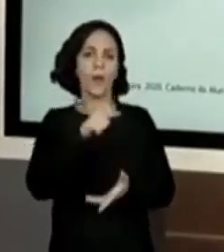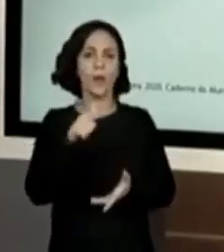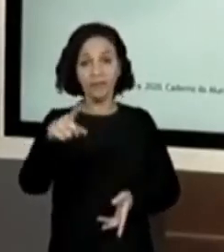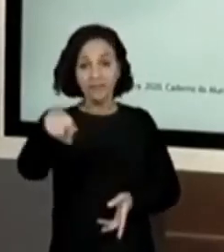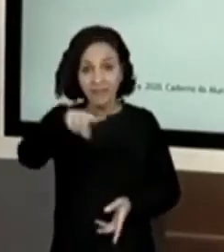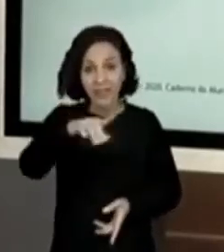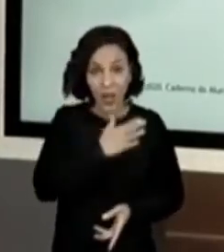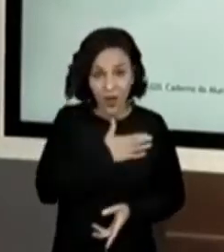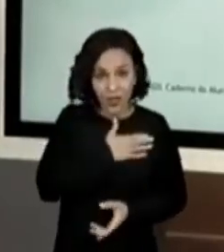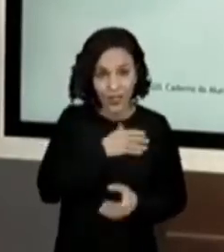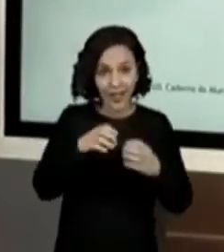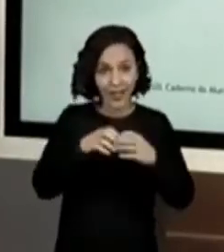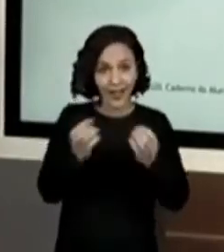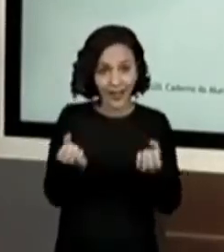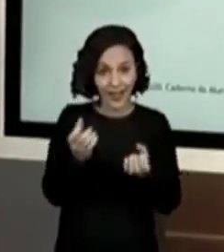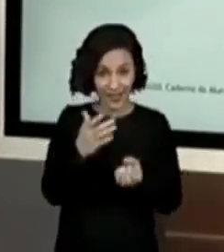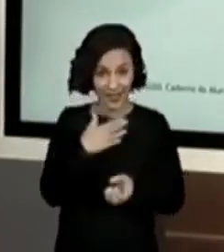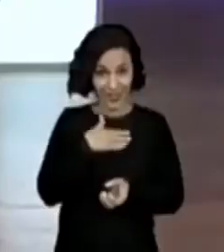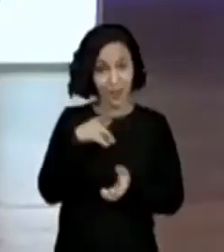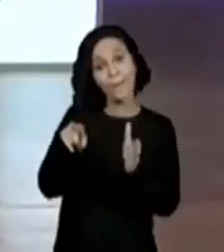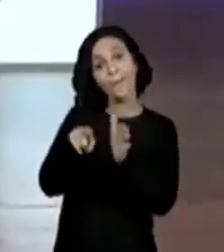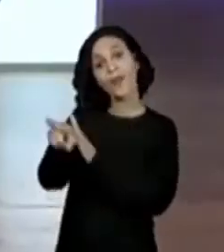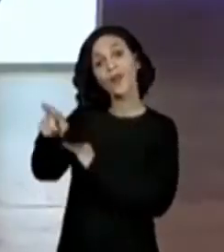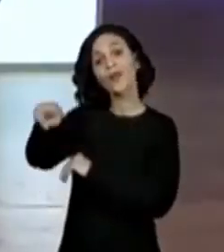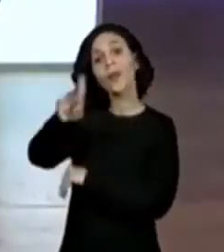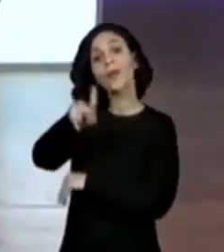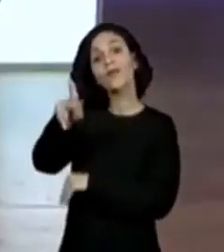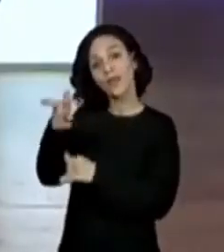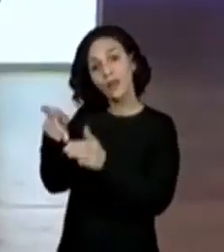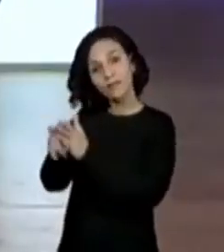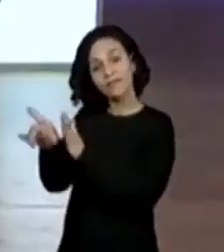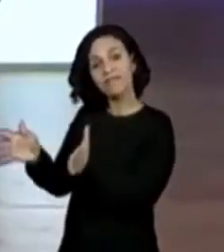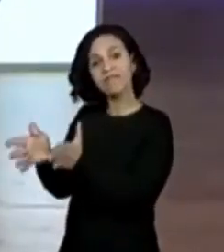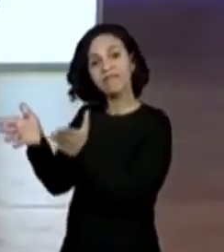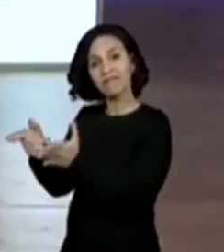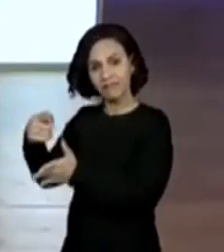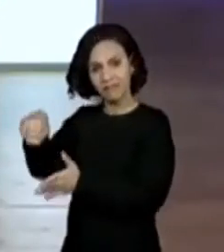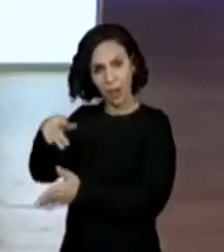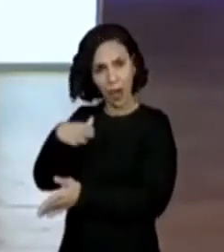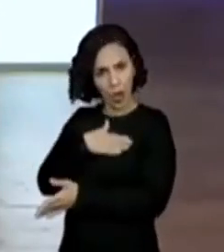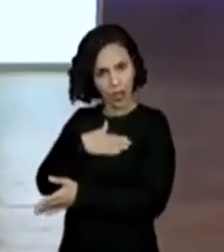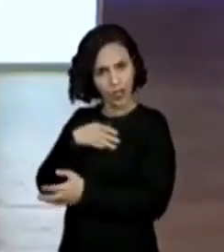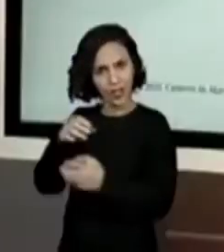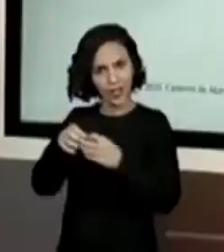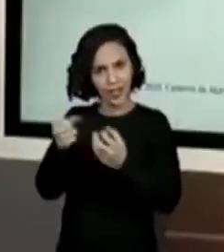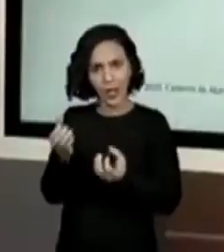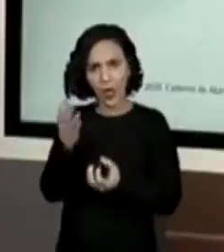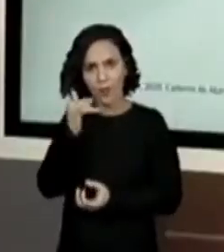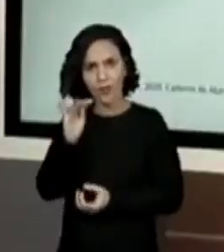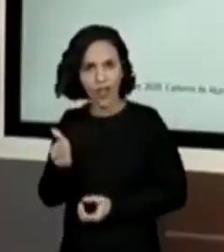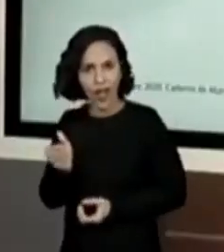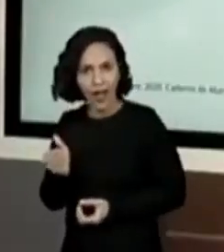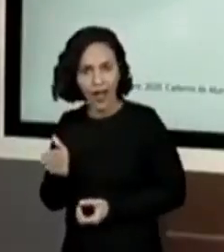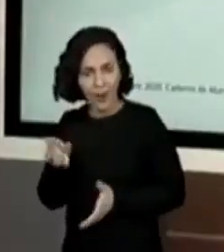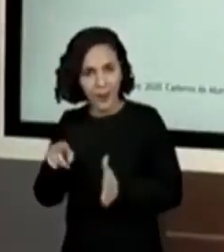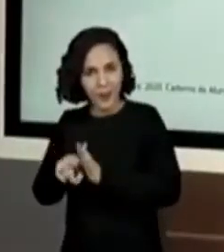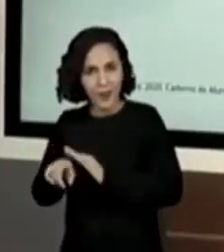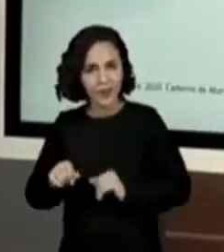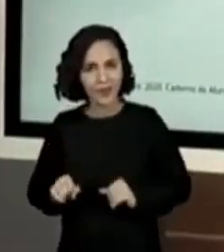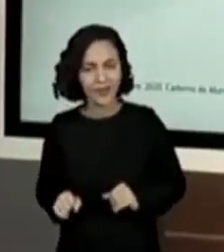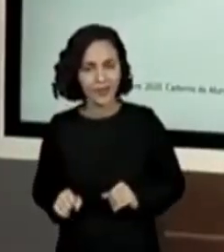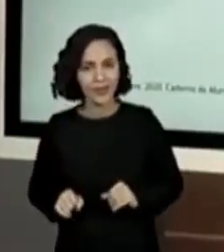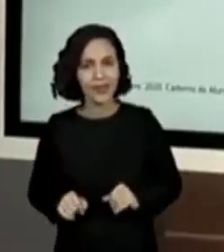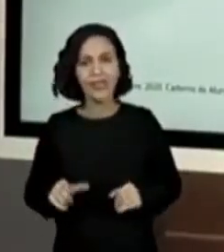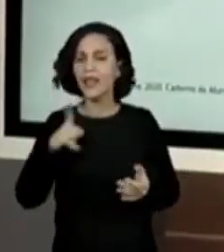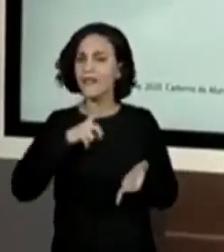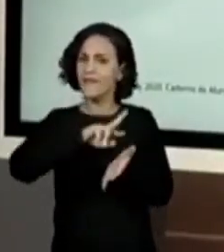gostam de caqui? Perguntem aí, professores. As crianças gostam de caqui? Já comeram? Tem vários